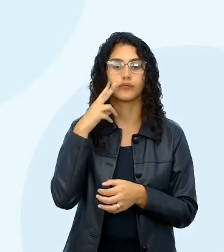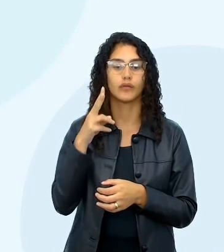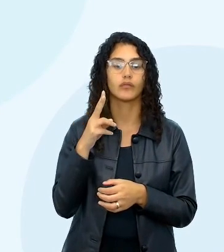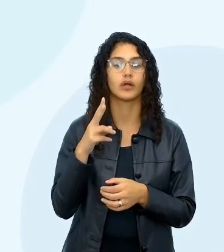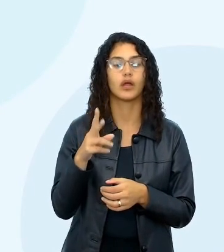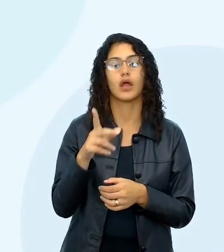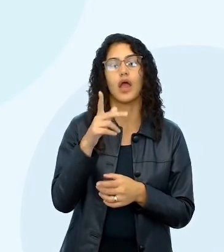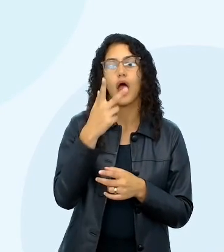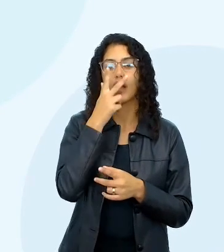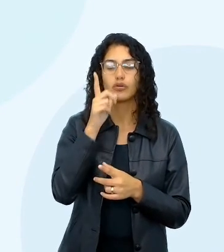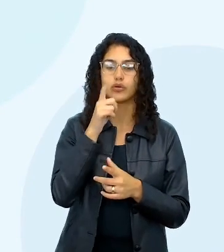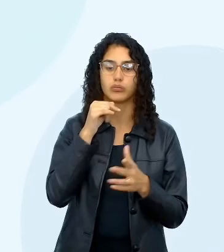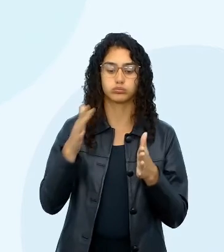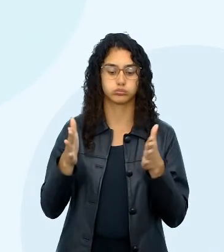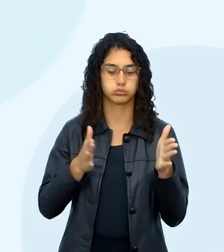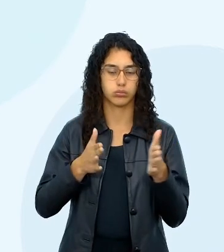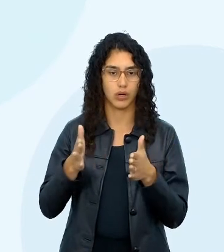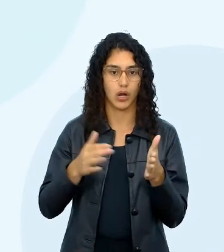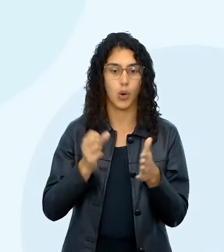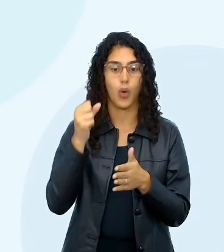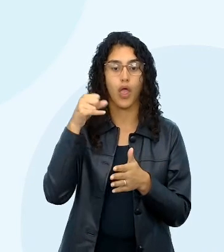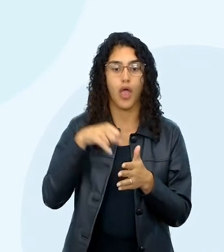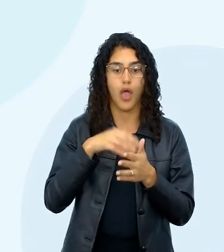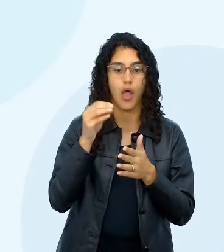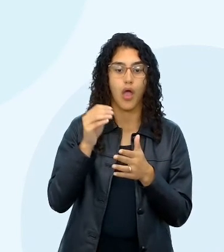né, provavelmente. Se você